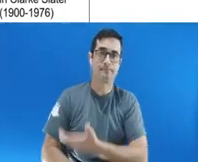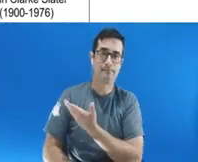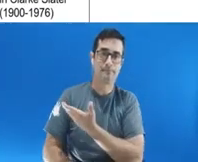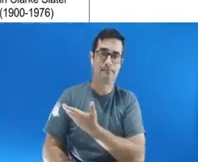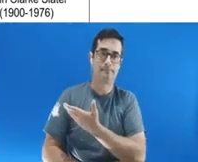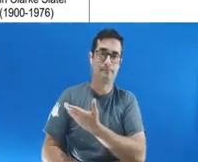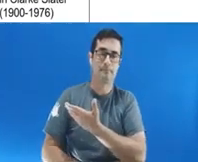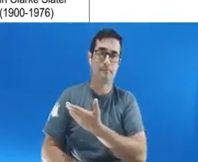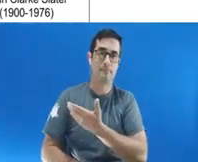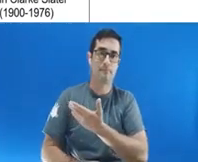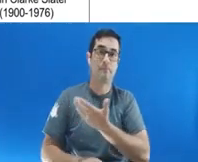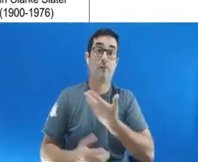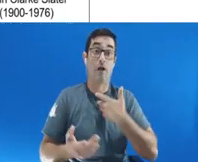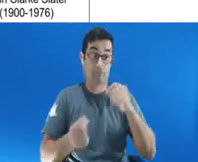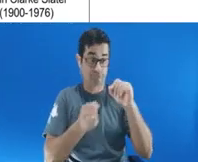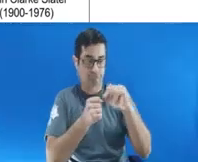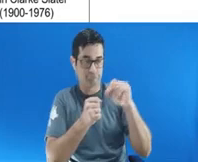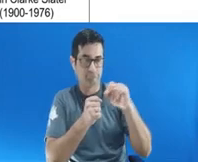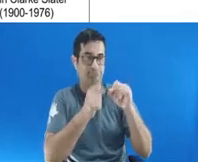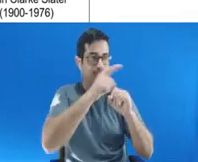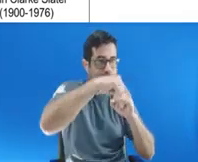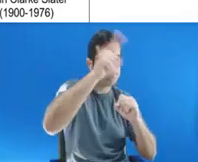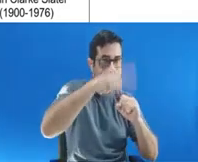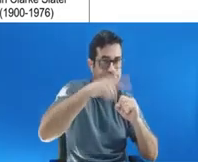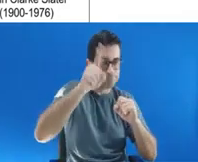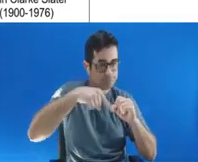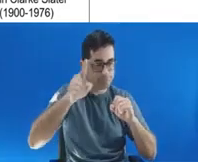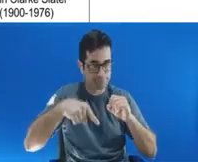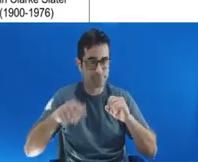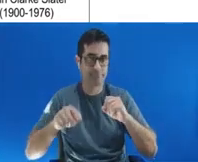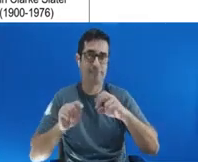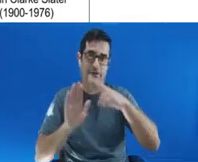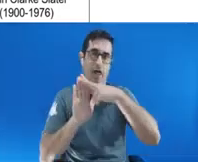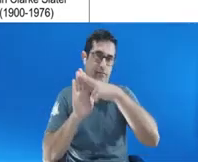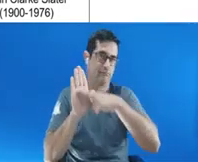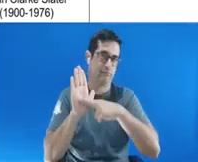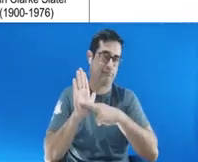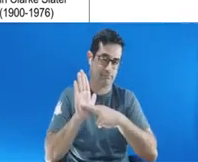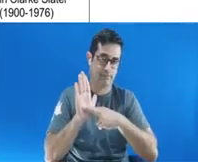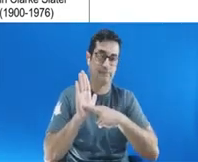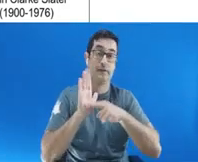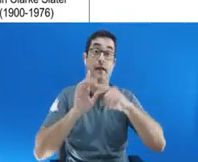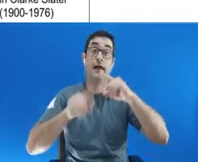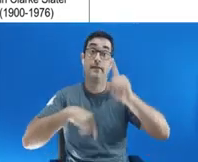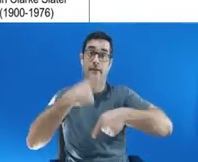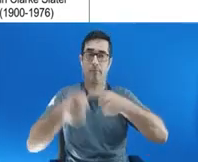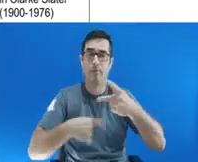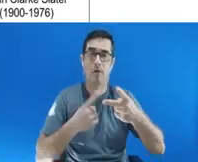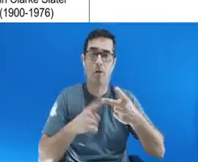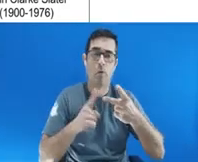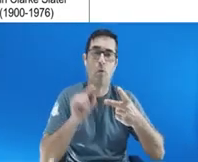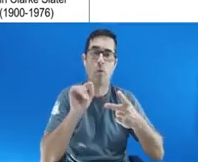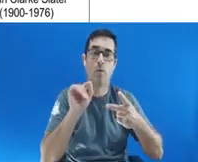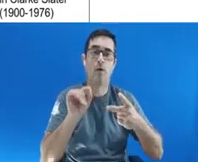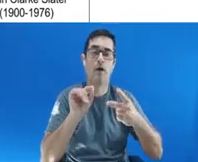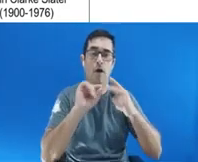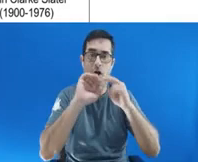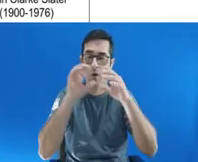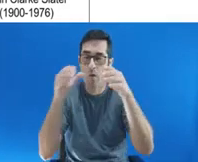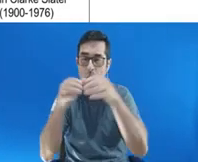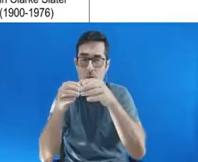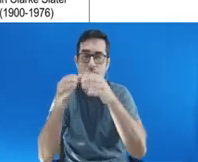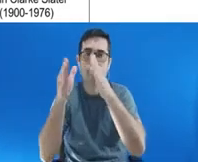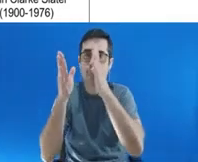eletrônica seguindo o método mnemônico. Depois, eu vou agrupar os níveis em relação ao